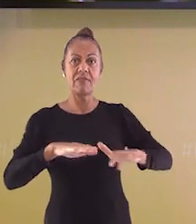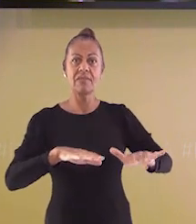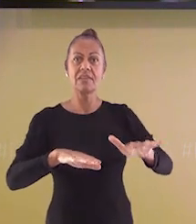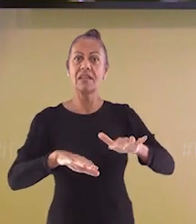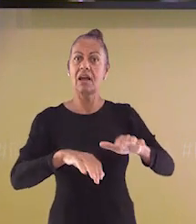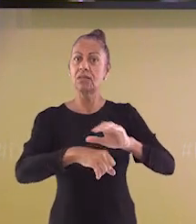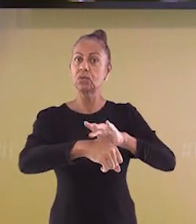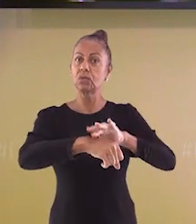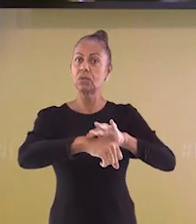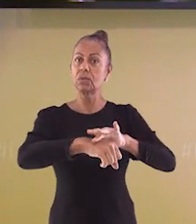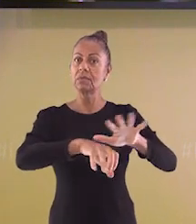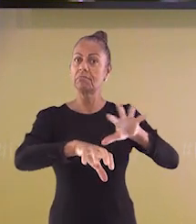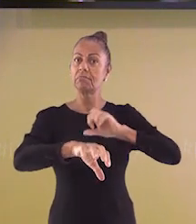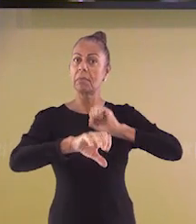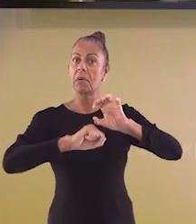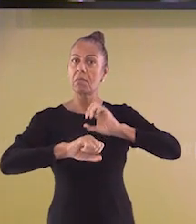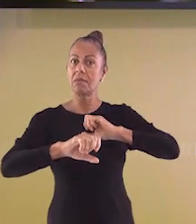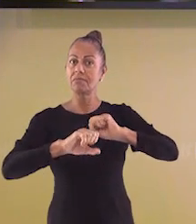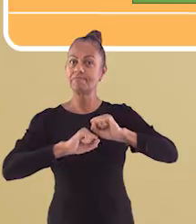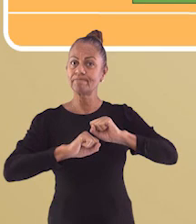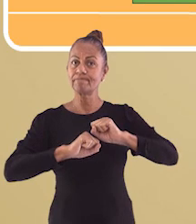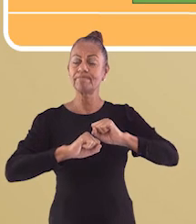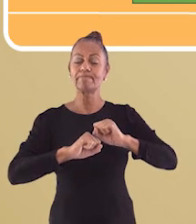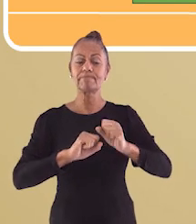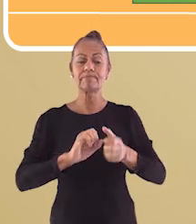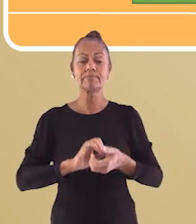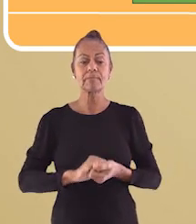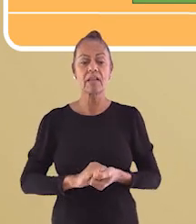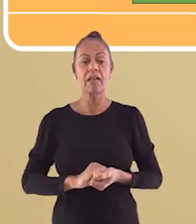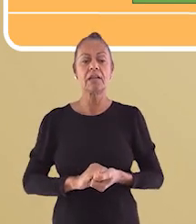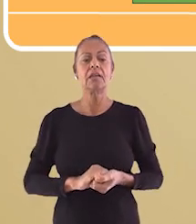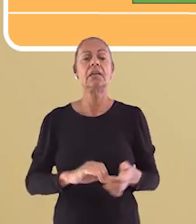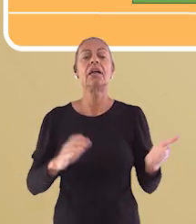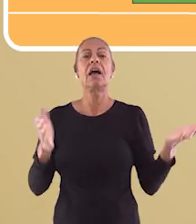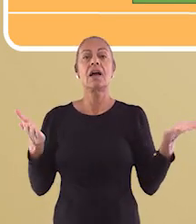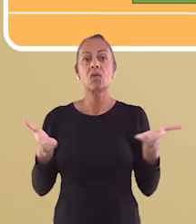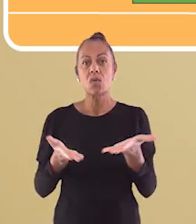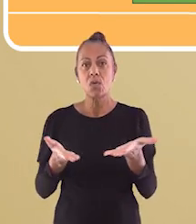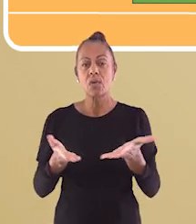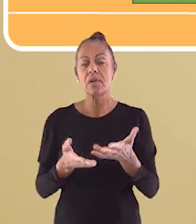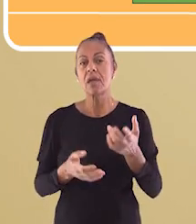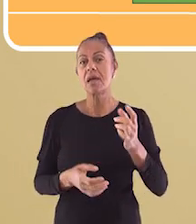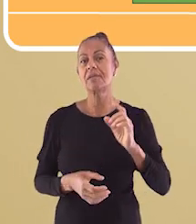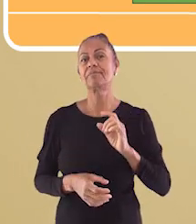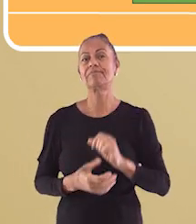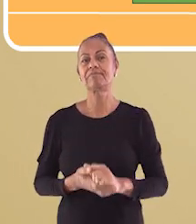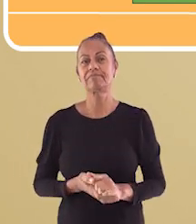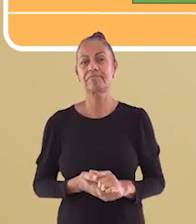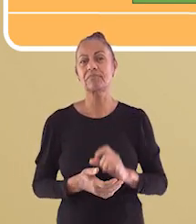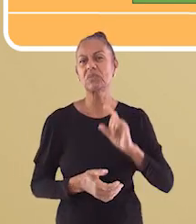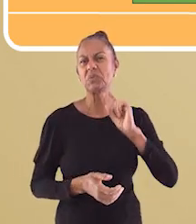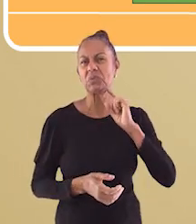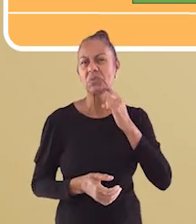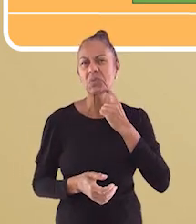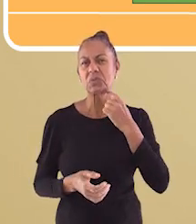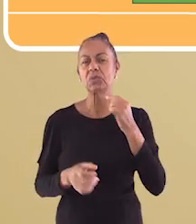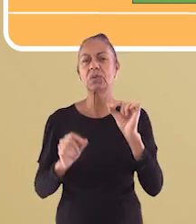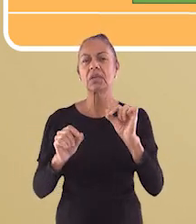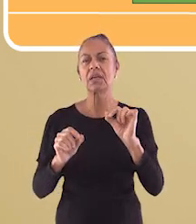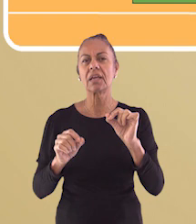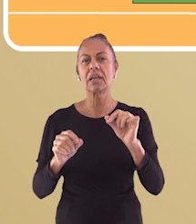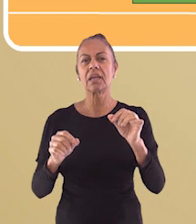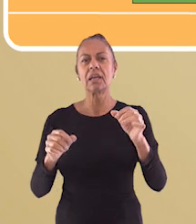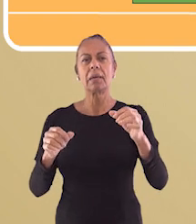conta do esgoto que é despejado ali. Agora, a poluição química. A poluição química se trata principalmente